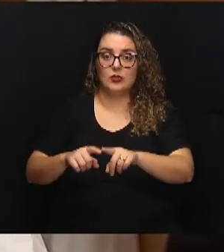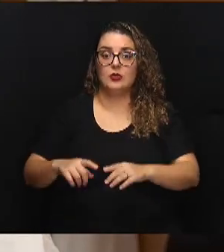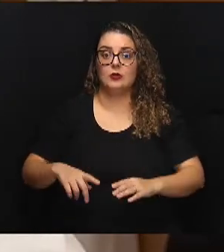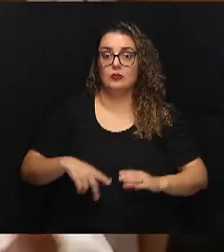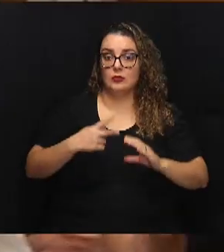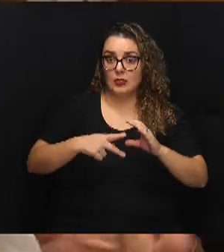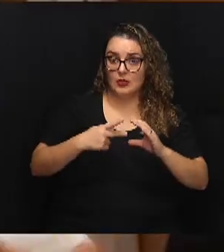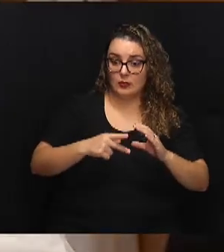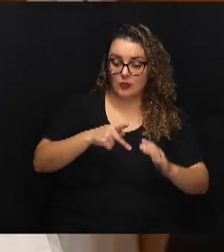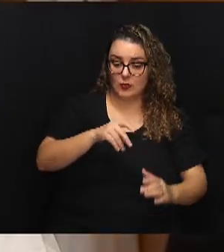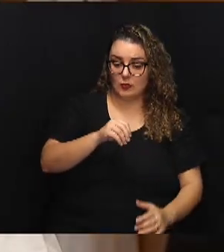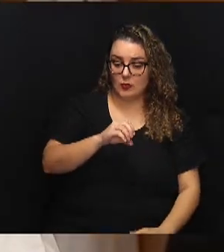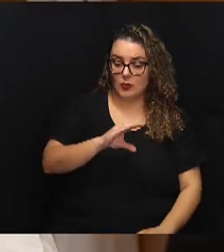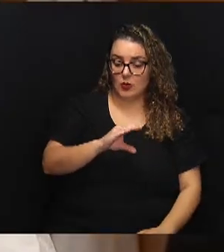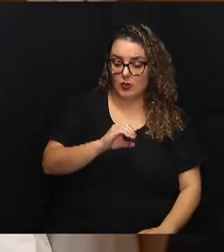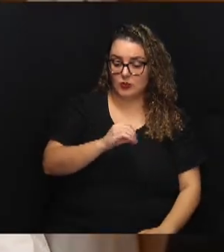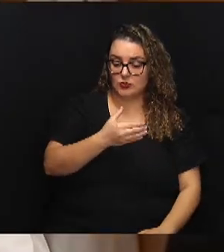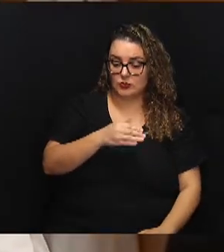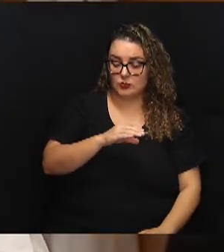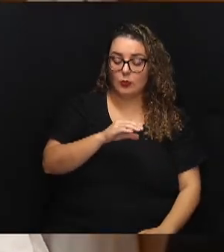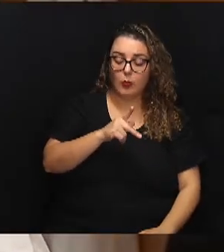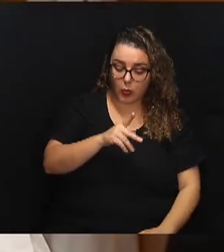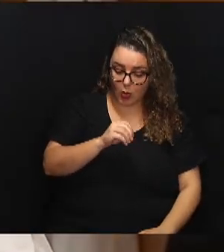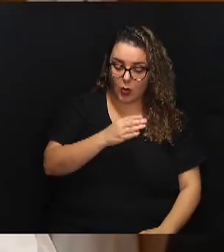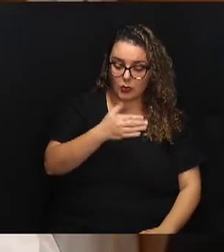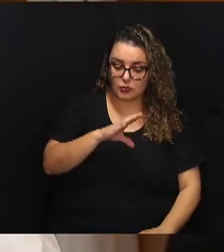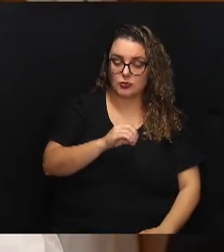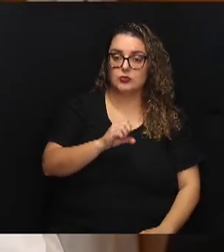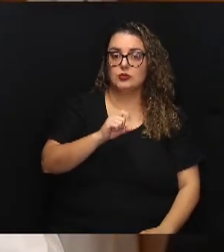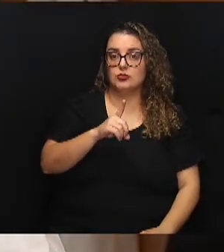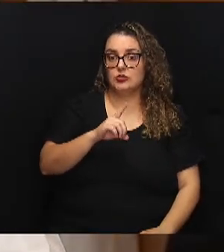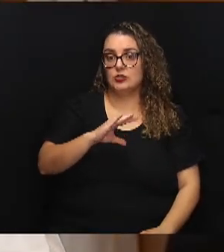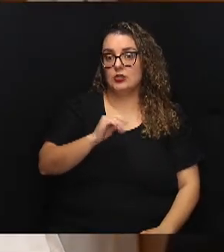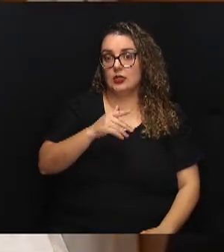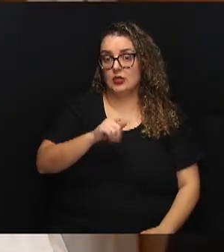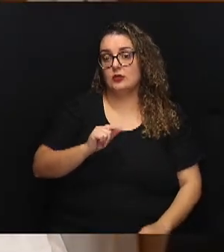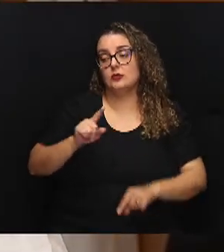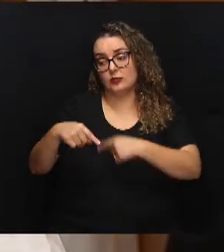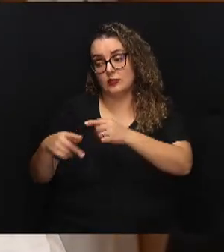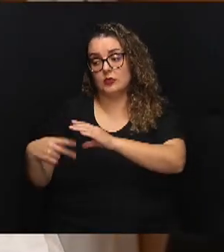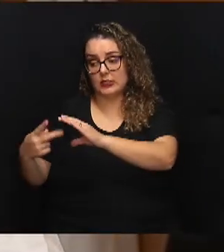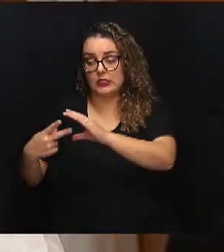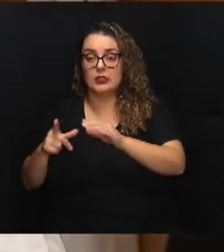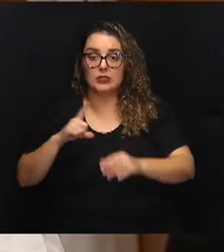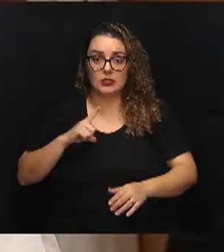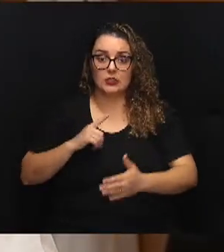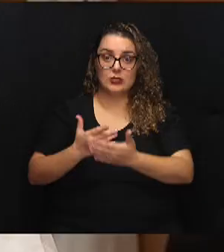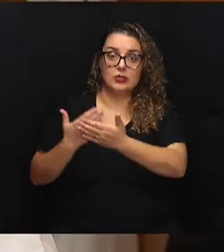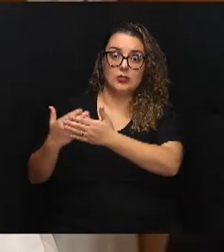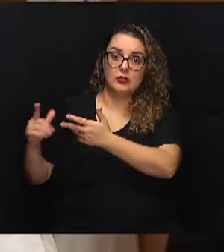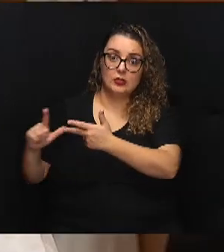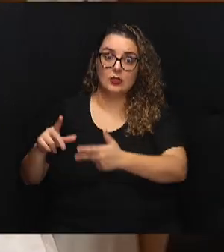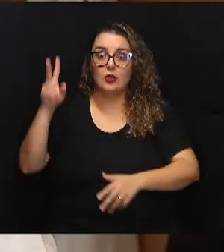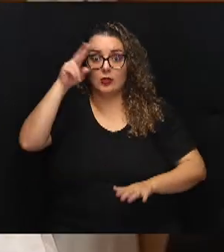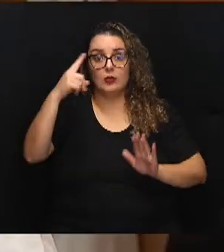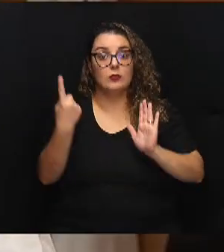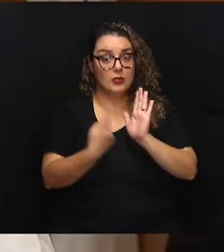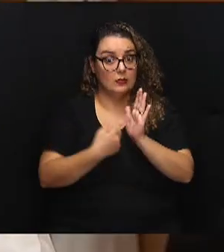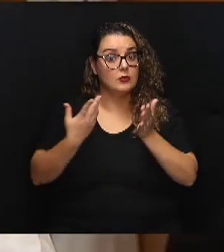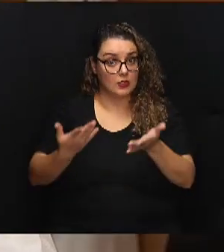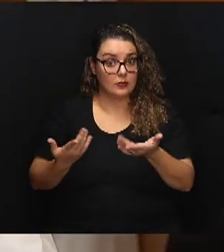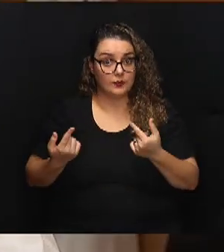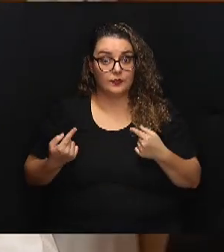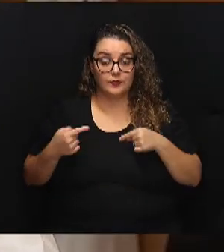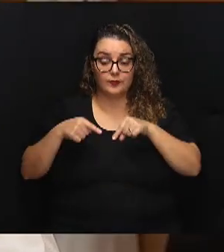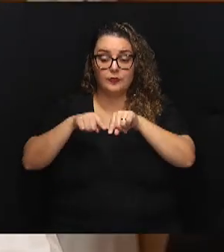de Caldas e com outros municípios que também têm Escola do Legislativo é um momento que eu considero histórico, porque é uma